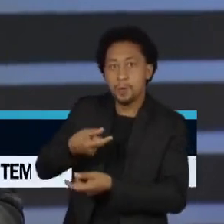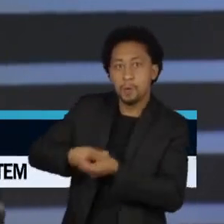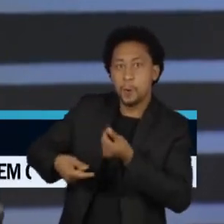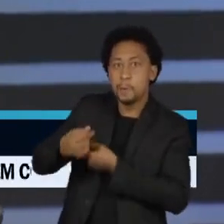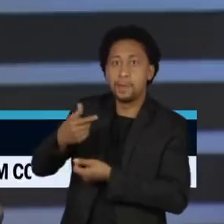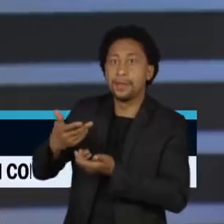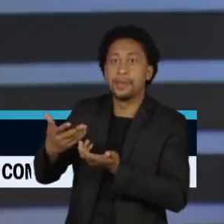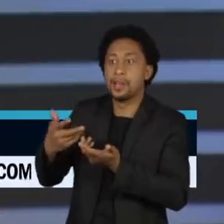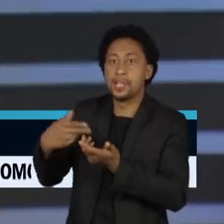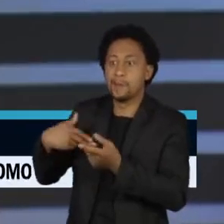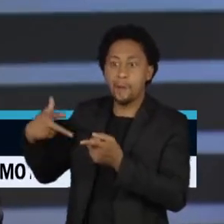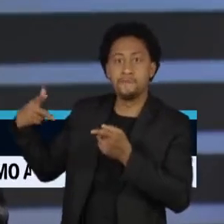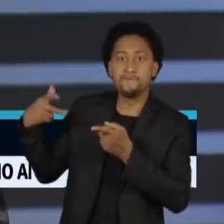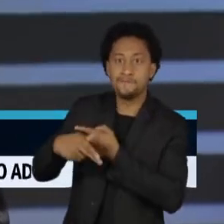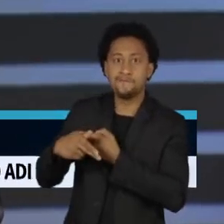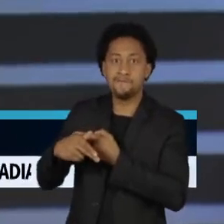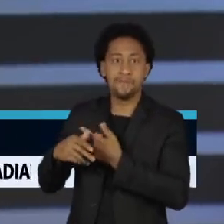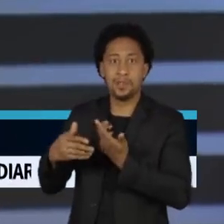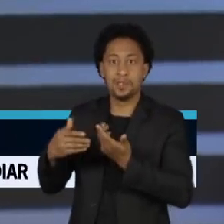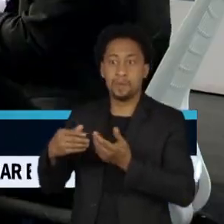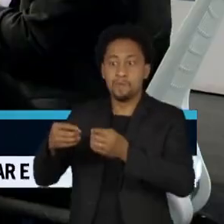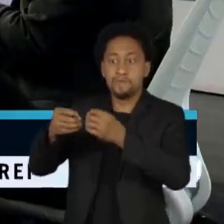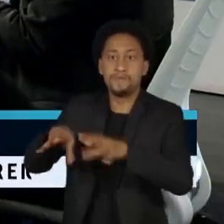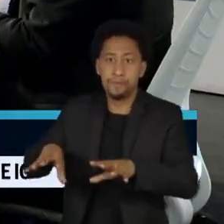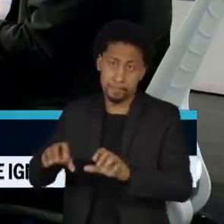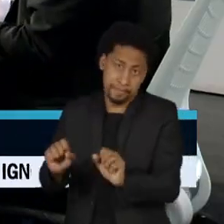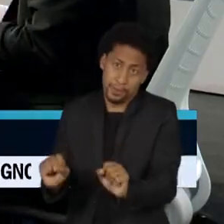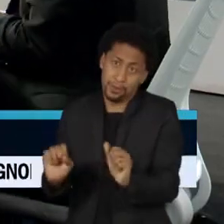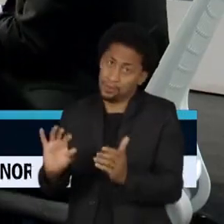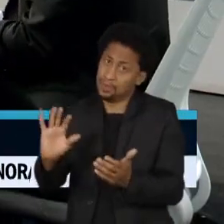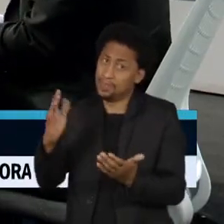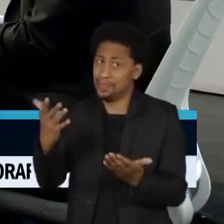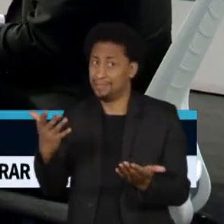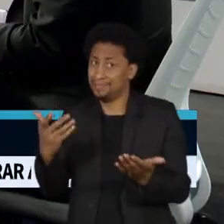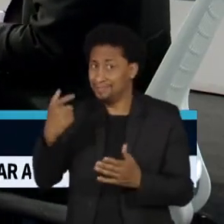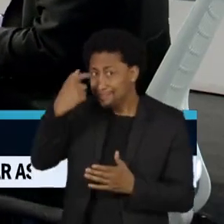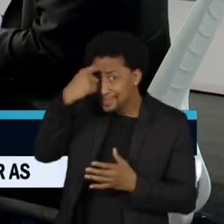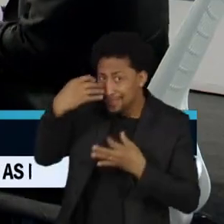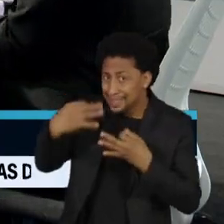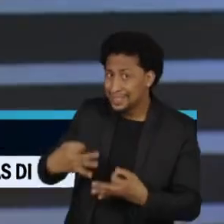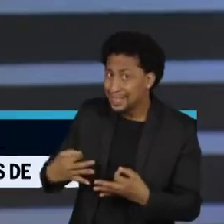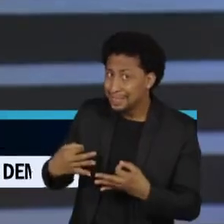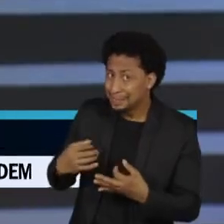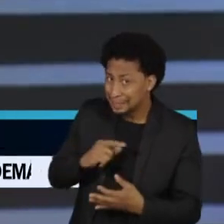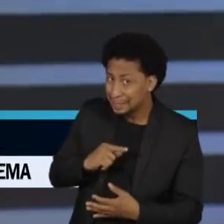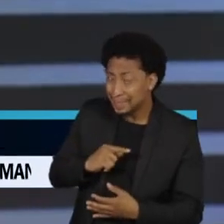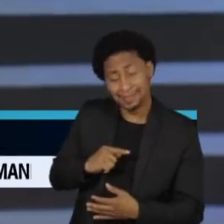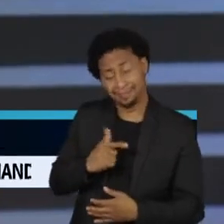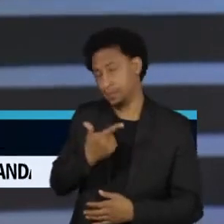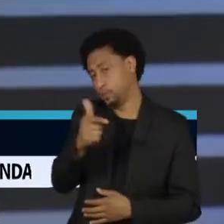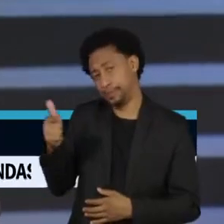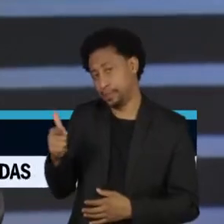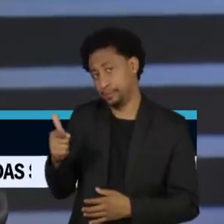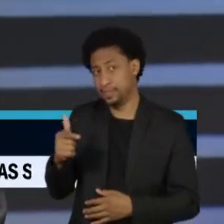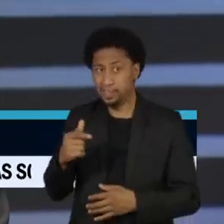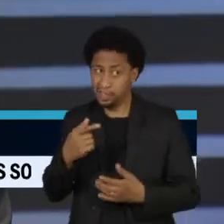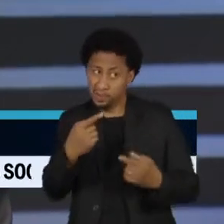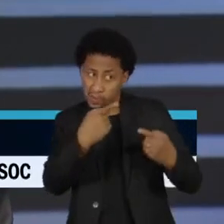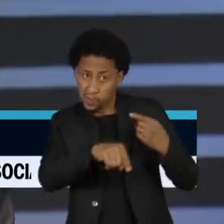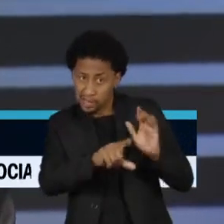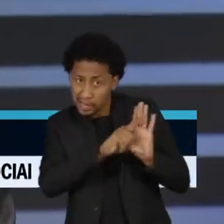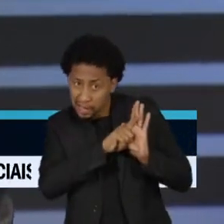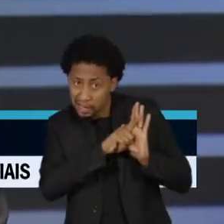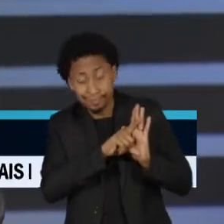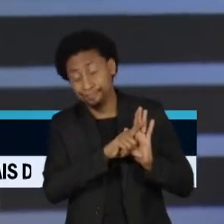de muito Impacto faz sentido é do bom senso não é do bom senso mas é ilegal não é ilegal O